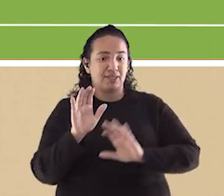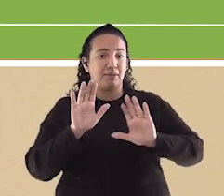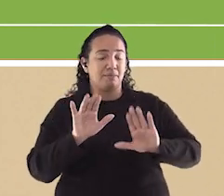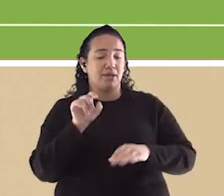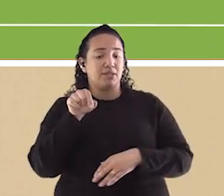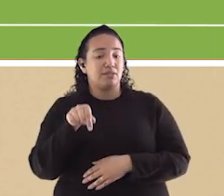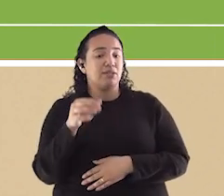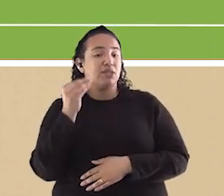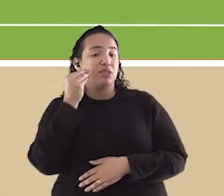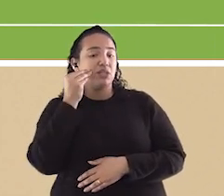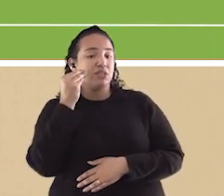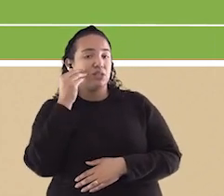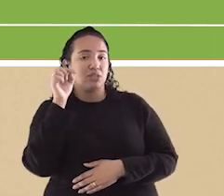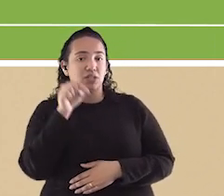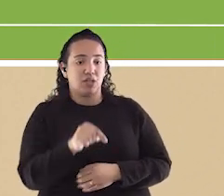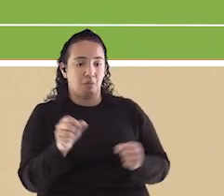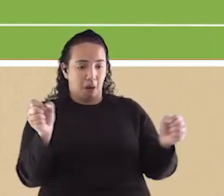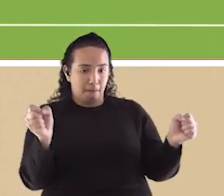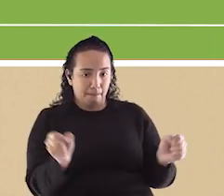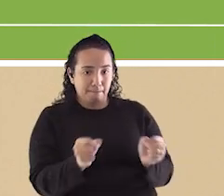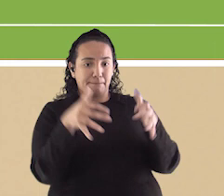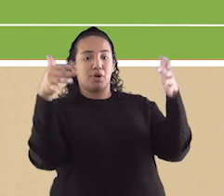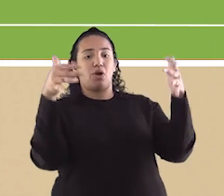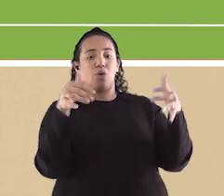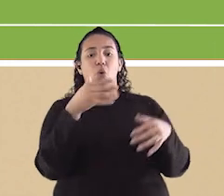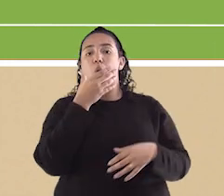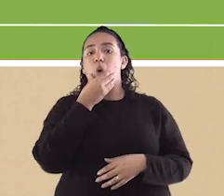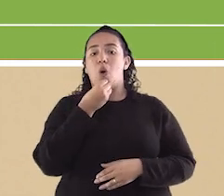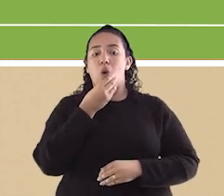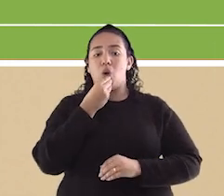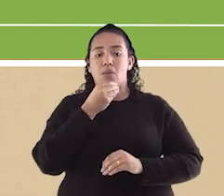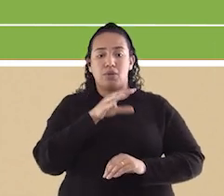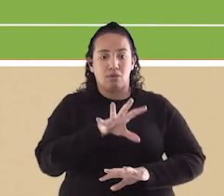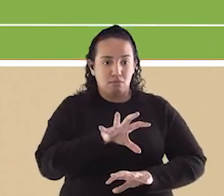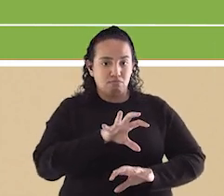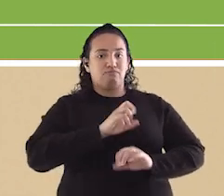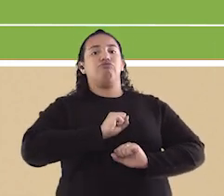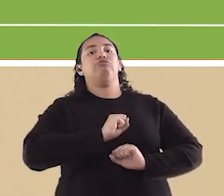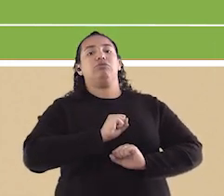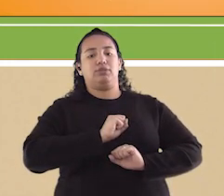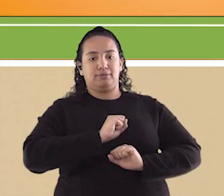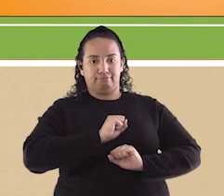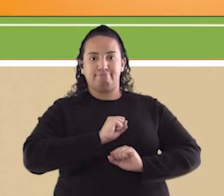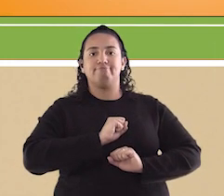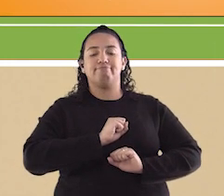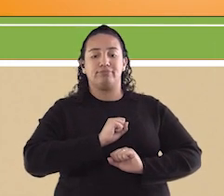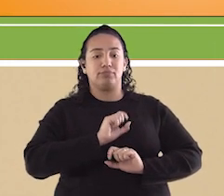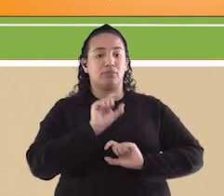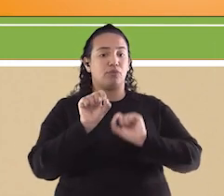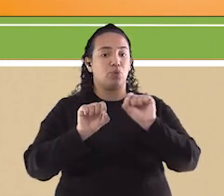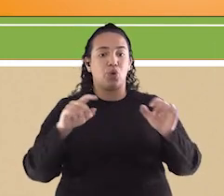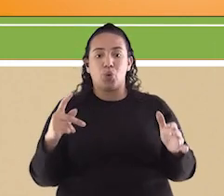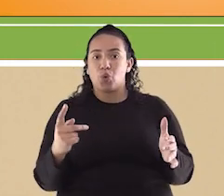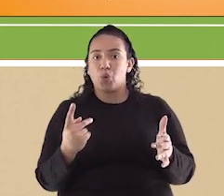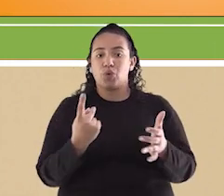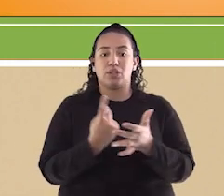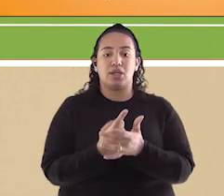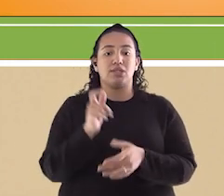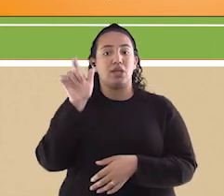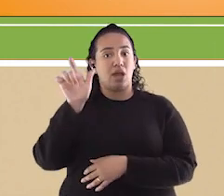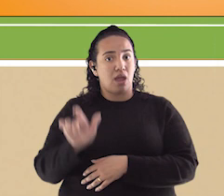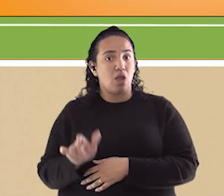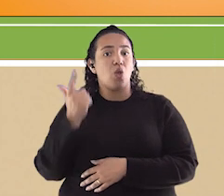durante um teste de detonação de uma bomba gama, Banner acaba pego pela explosão. O inacreditável acontece e